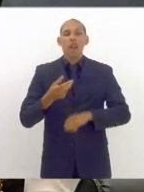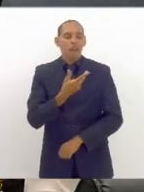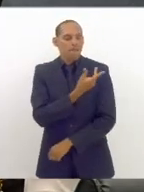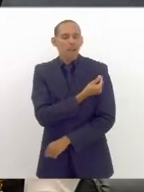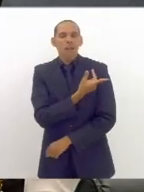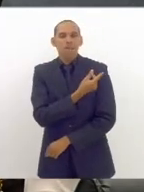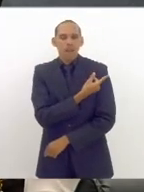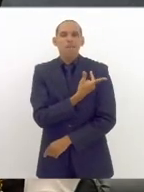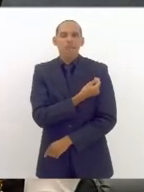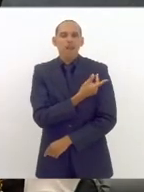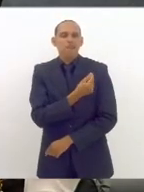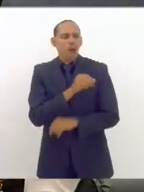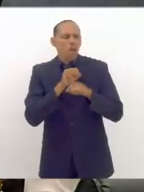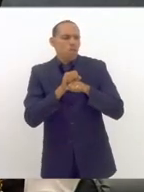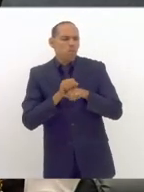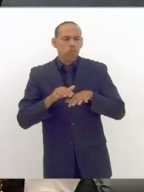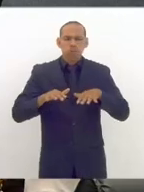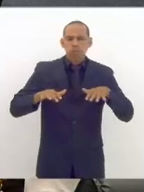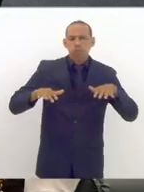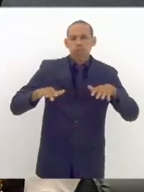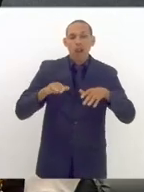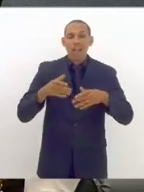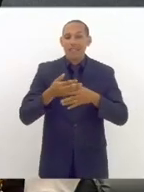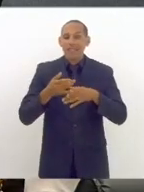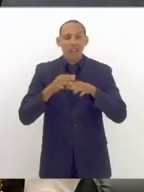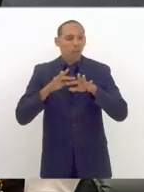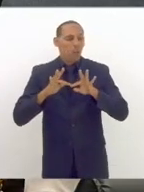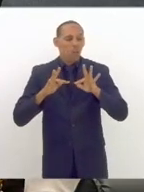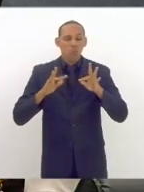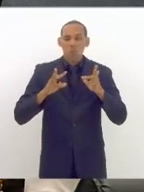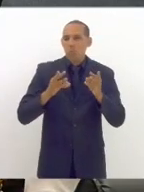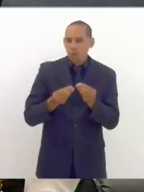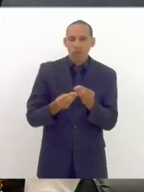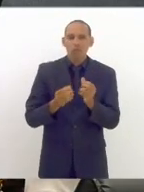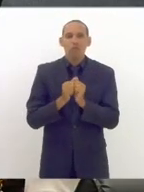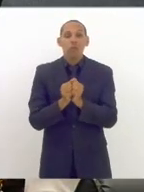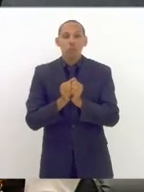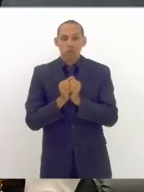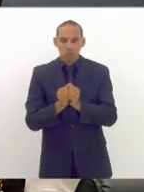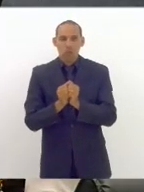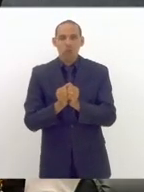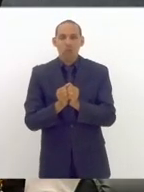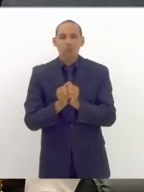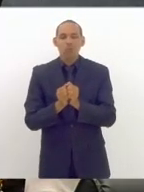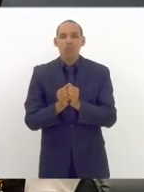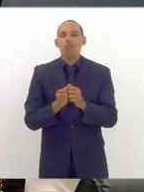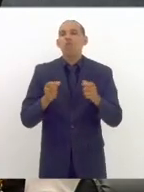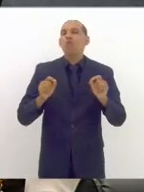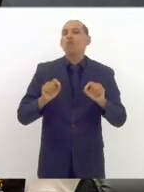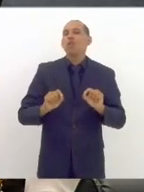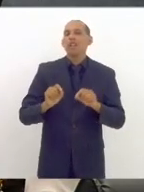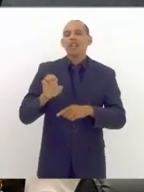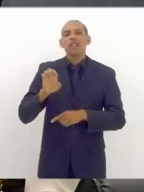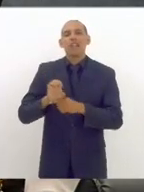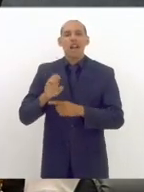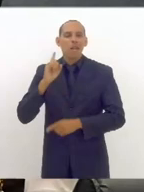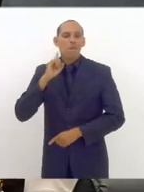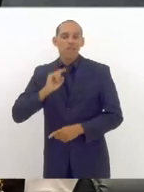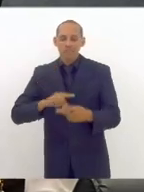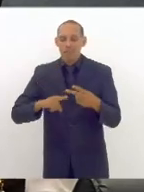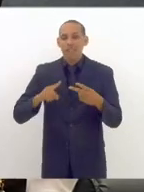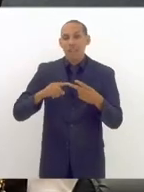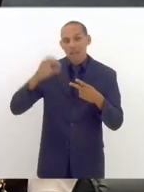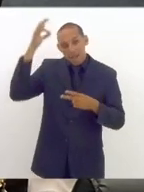em bloqueio, vacinamos todas as cidades fronteiriças com o estado de Minas Gerais, com o estado do Espírito Santo,